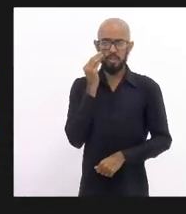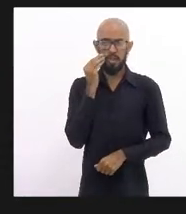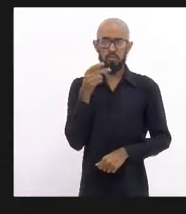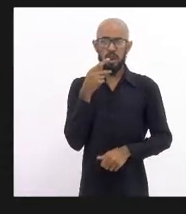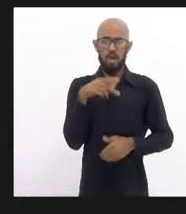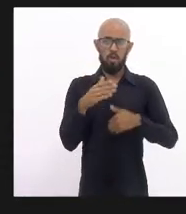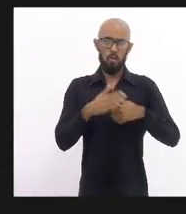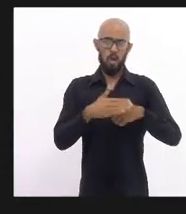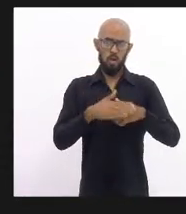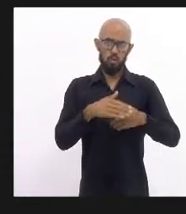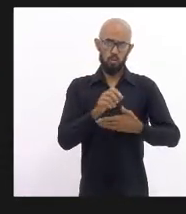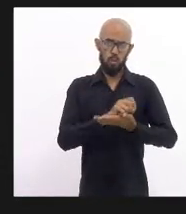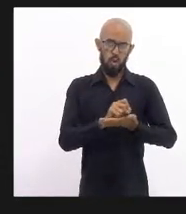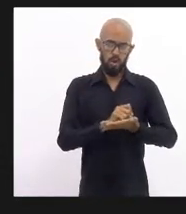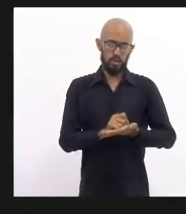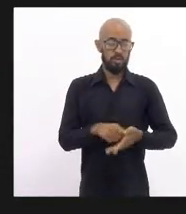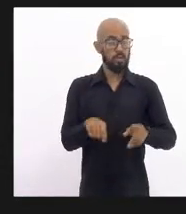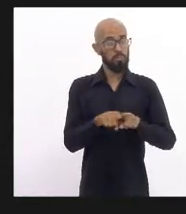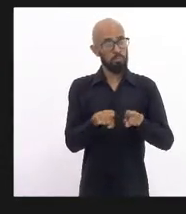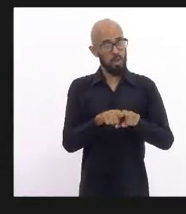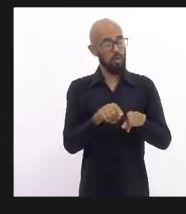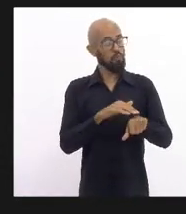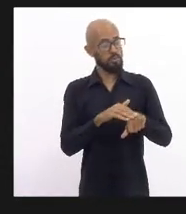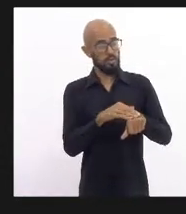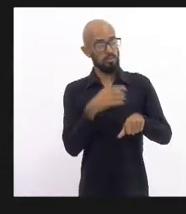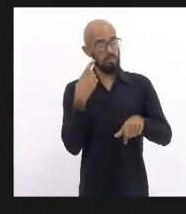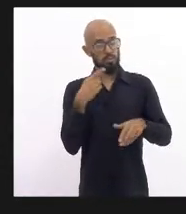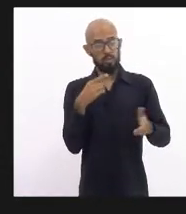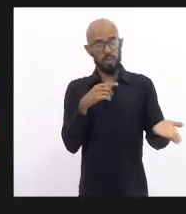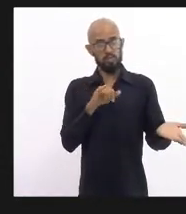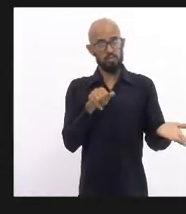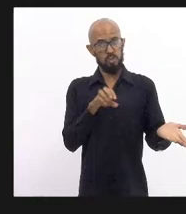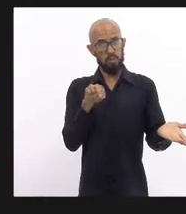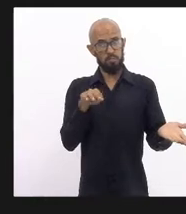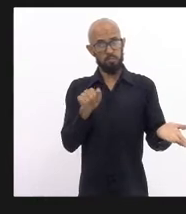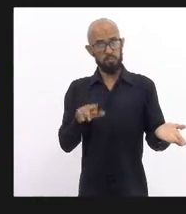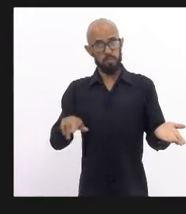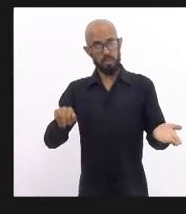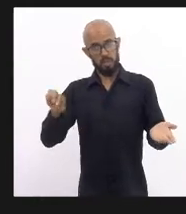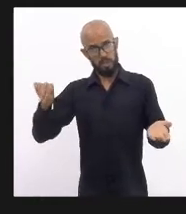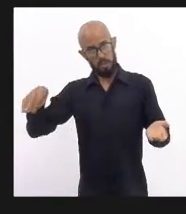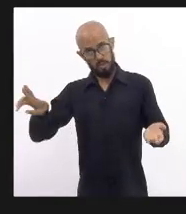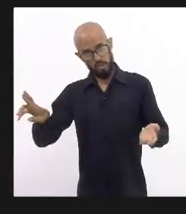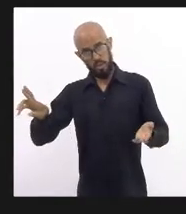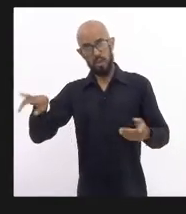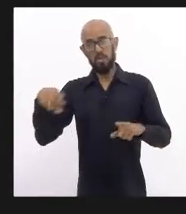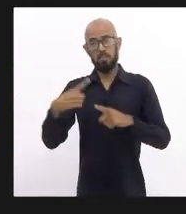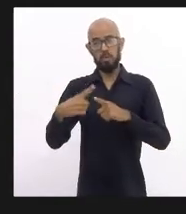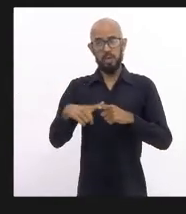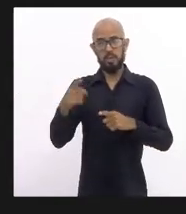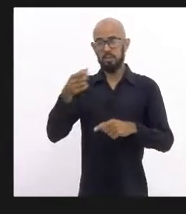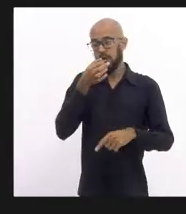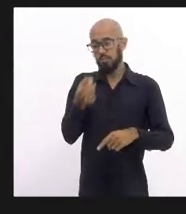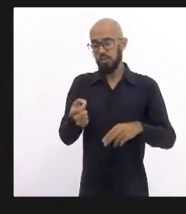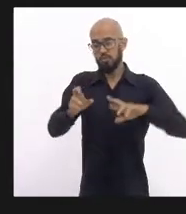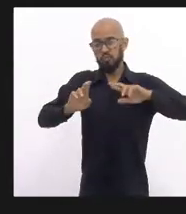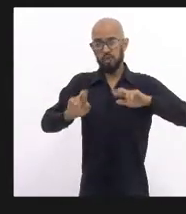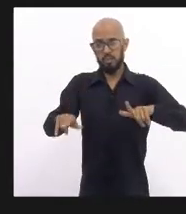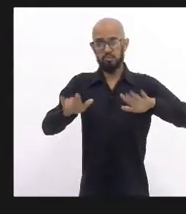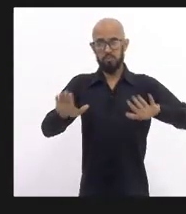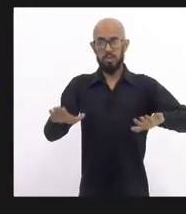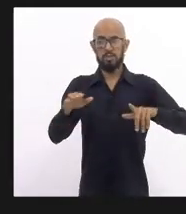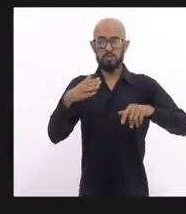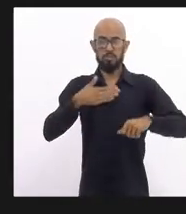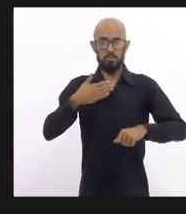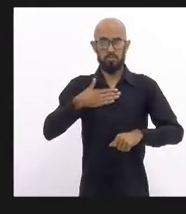hoje, conversei um pouco com o deputado Almir, repito, ambos têm opiniões divergentes, mas muito contundentes a respeito do tema, que, no meu